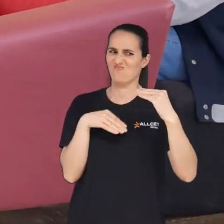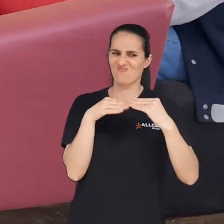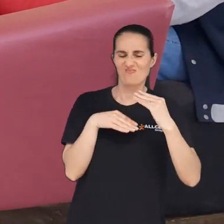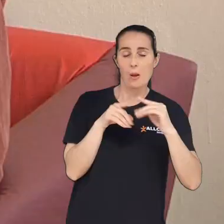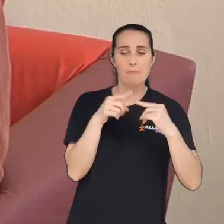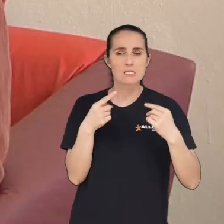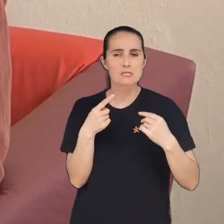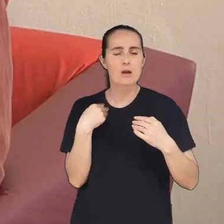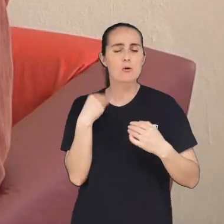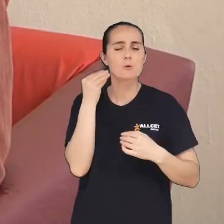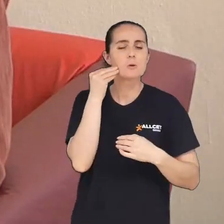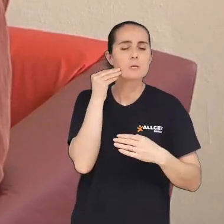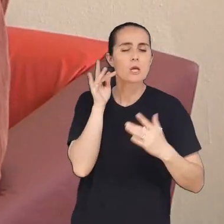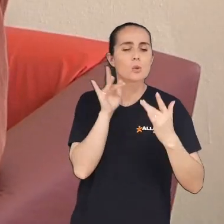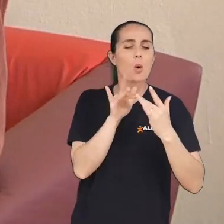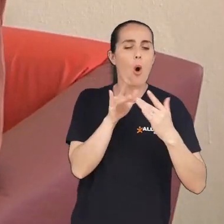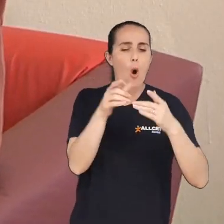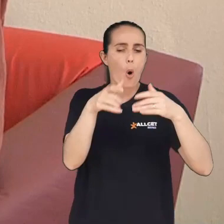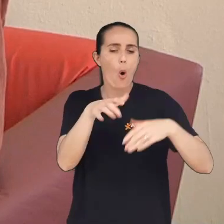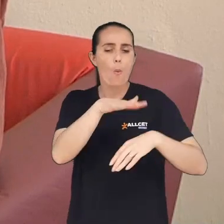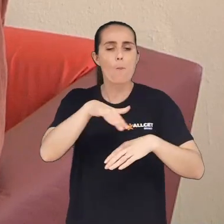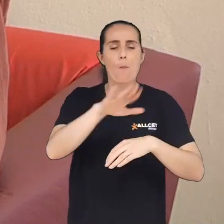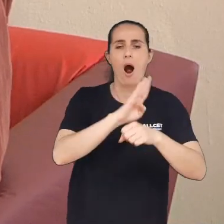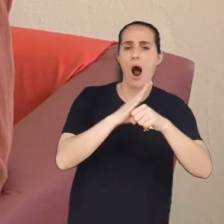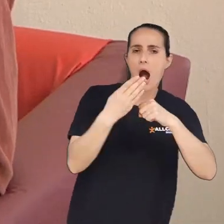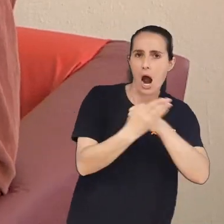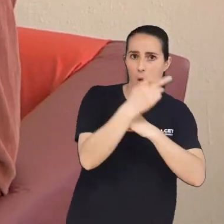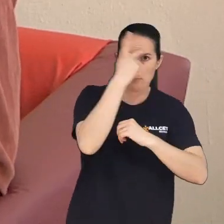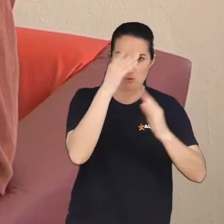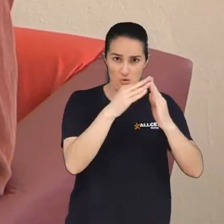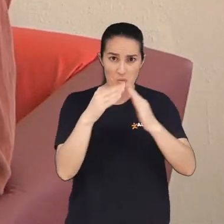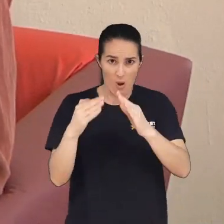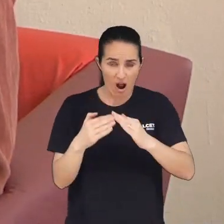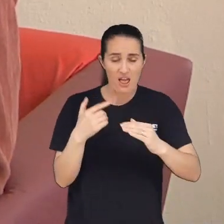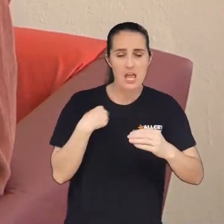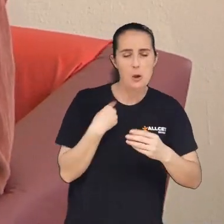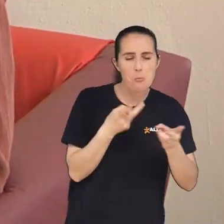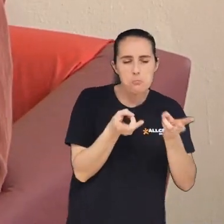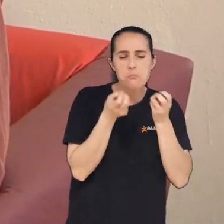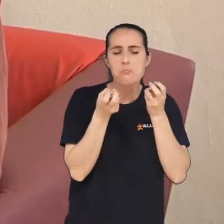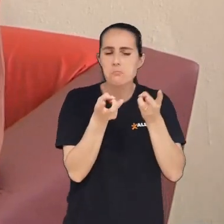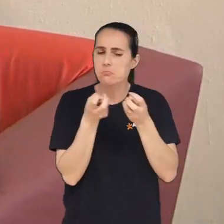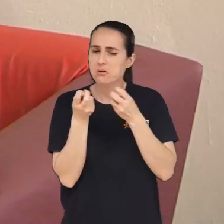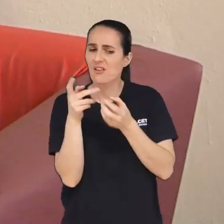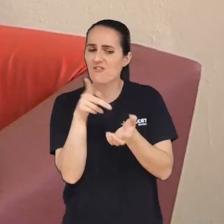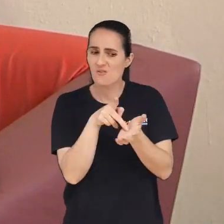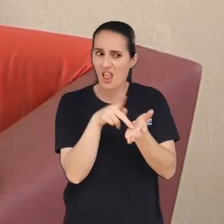morador vive, verificar a necessidade dele atual e real, e daí sim